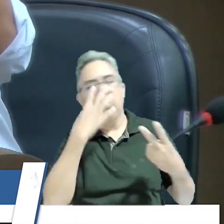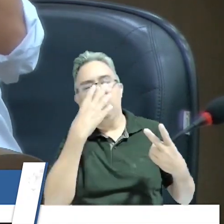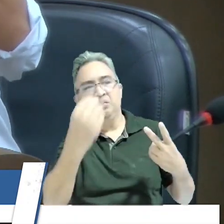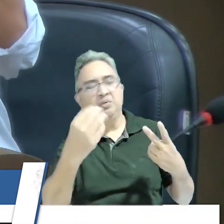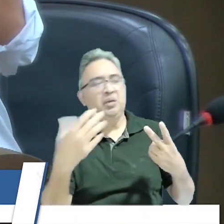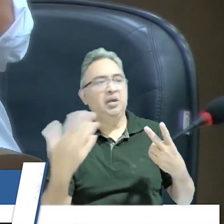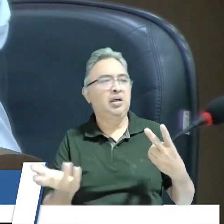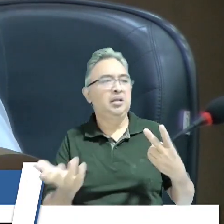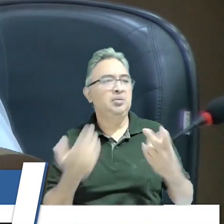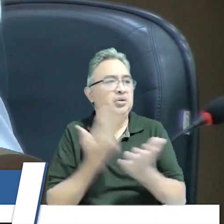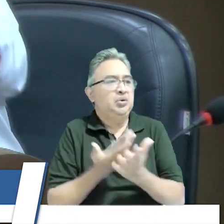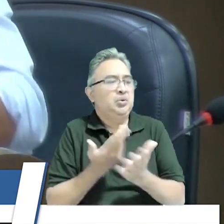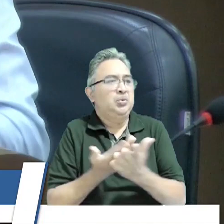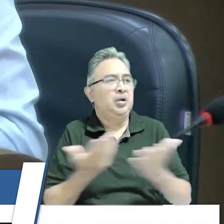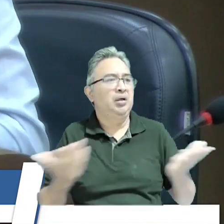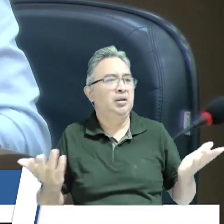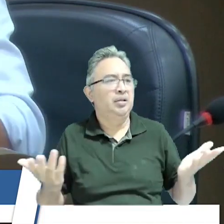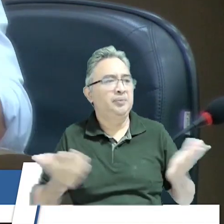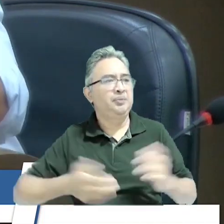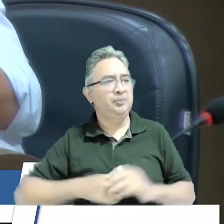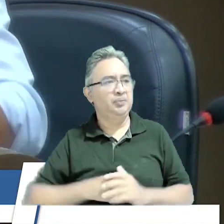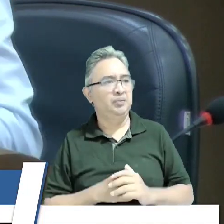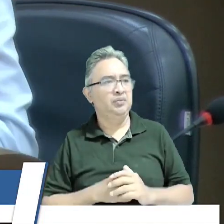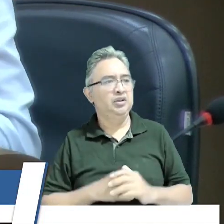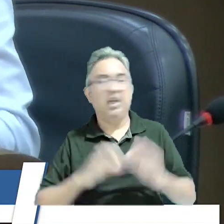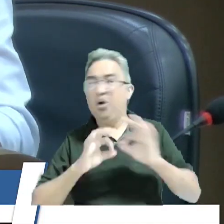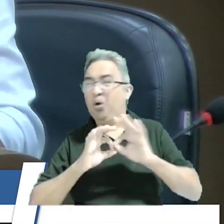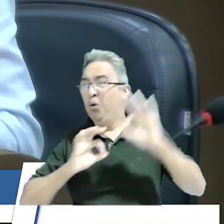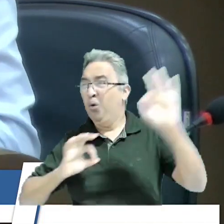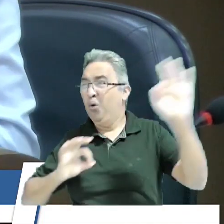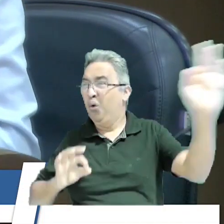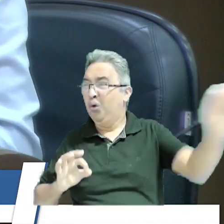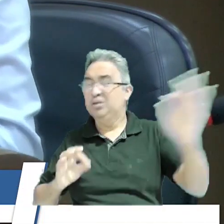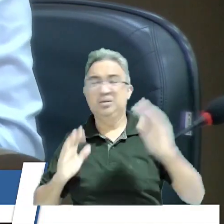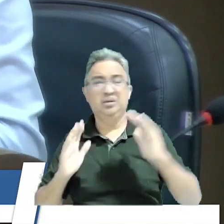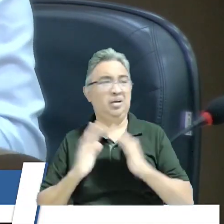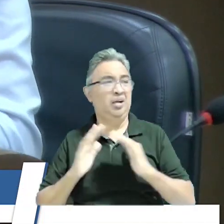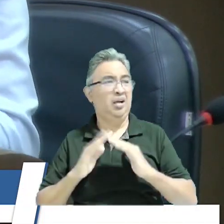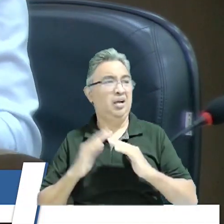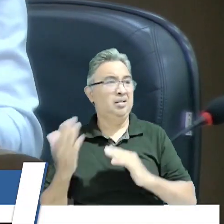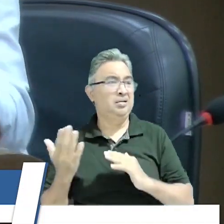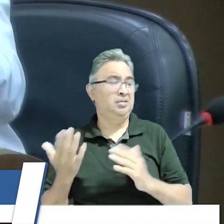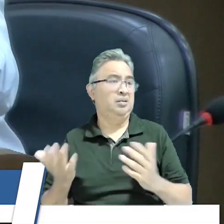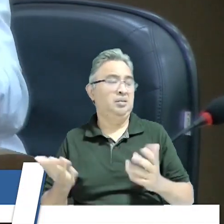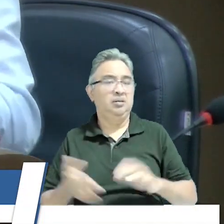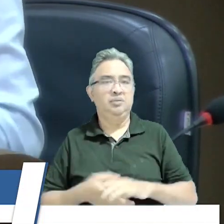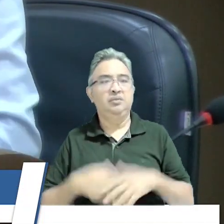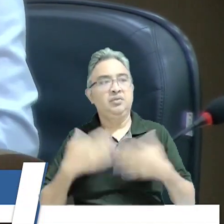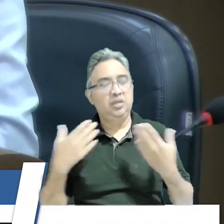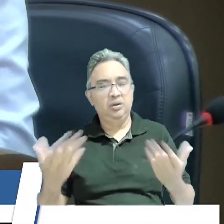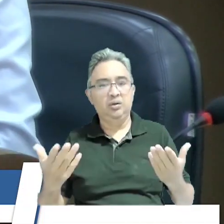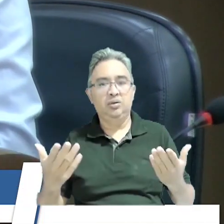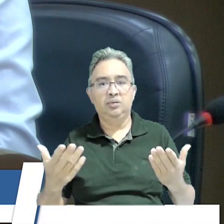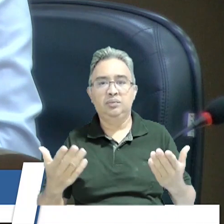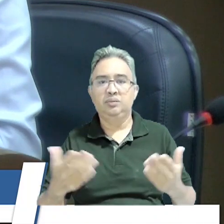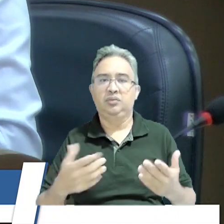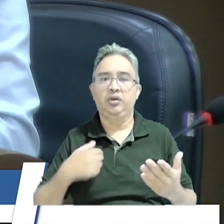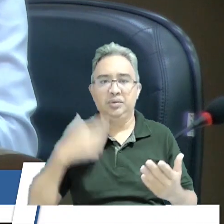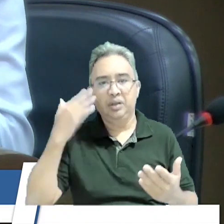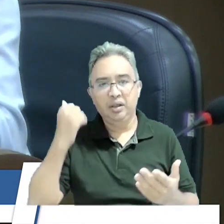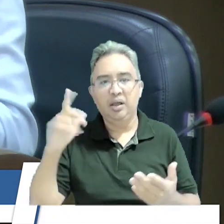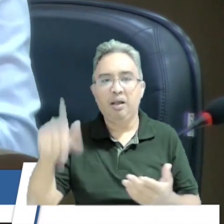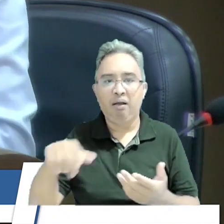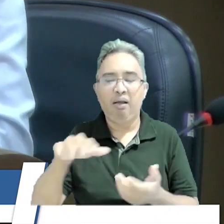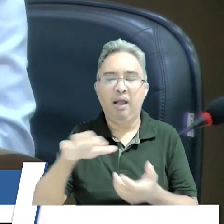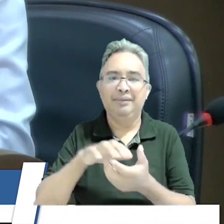estudar quilômetros fora da região que eles moram. Então, mesmo que tardia, né,